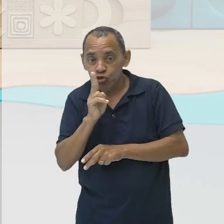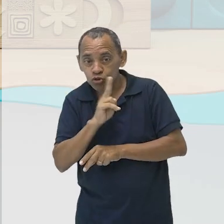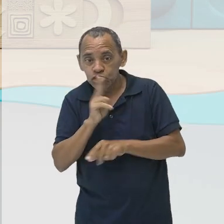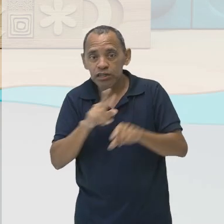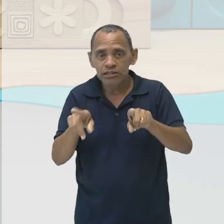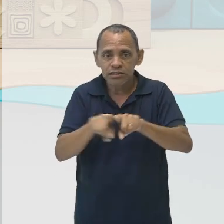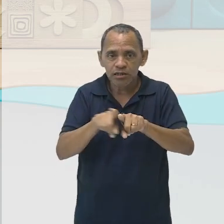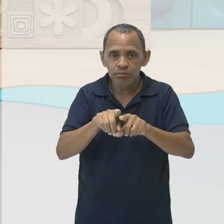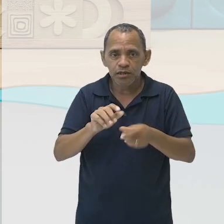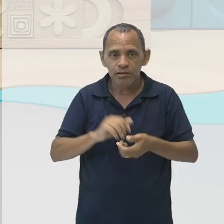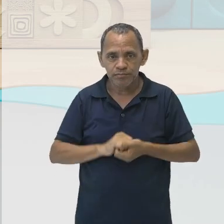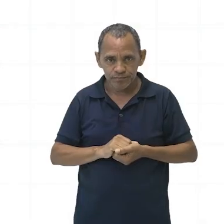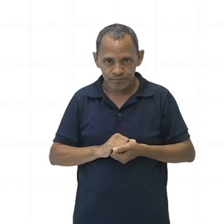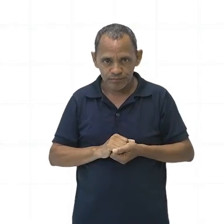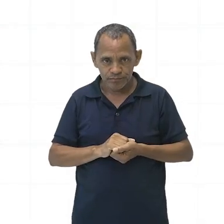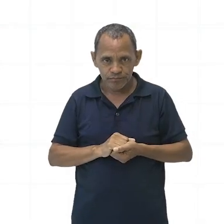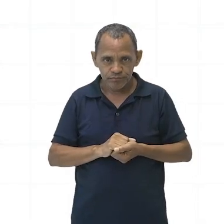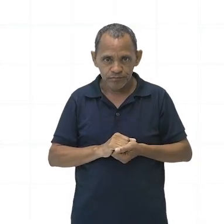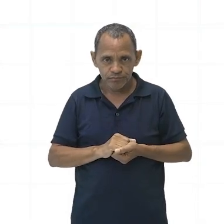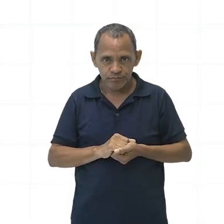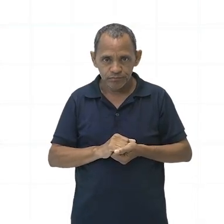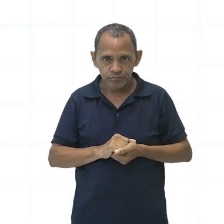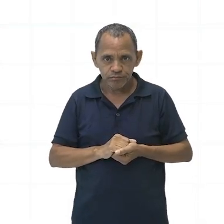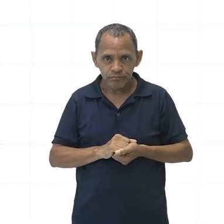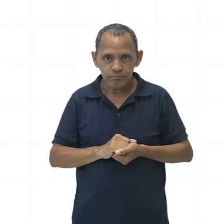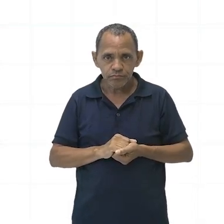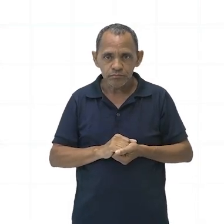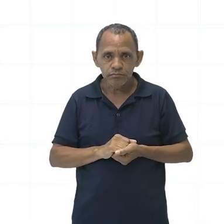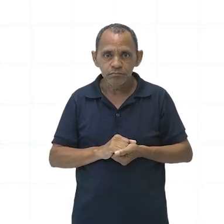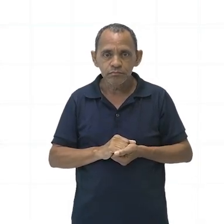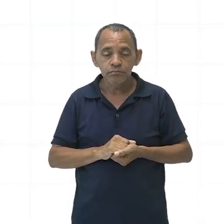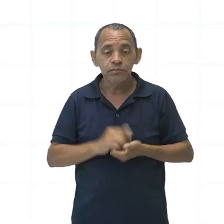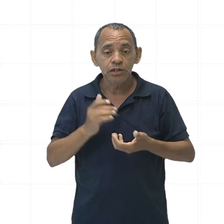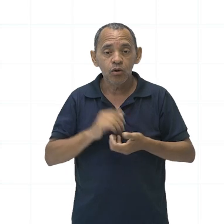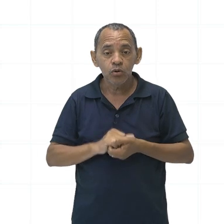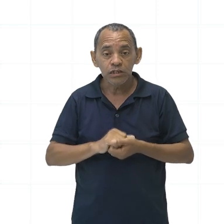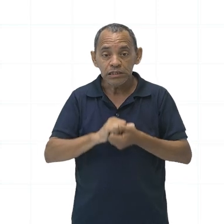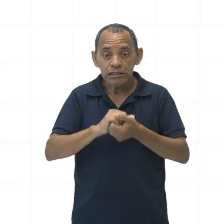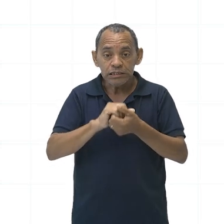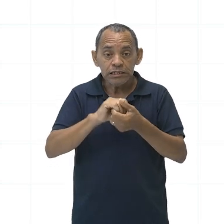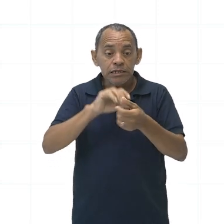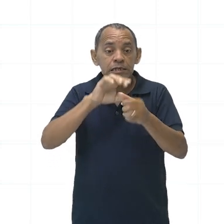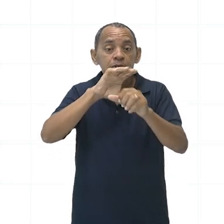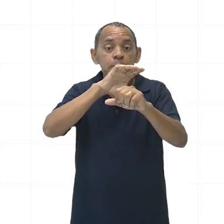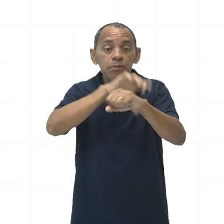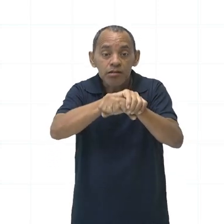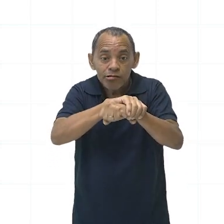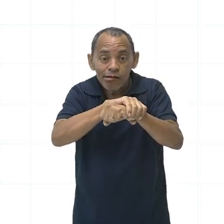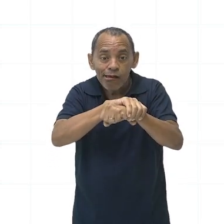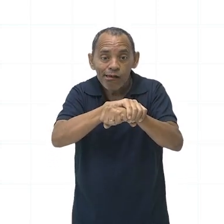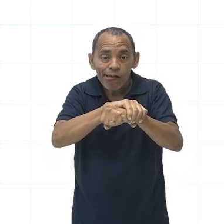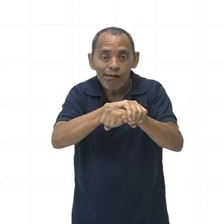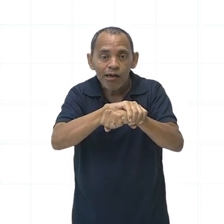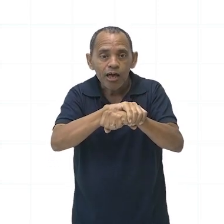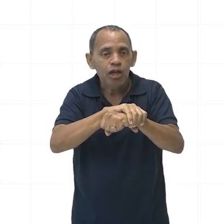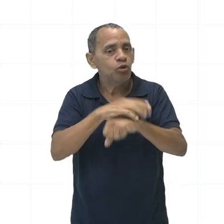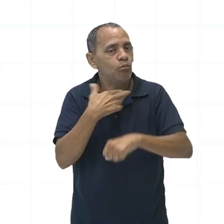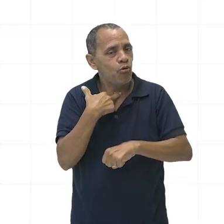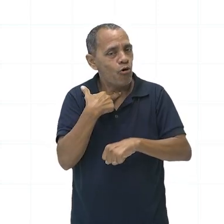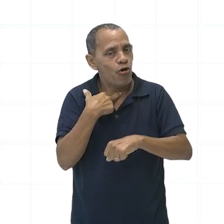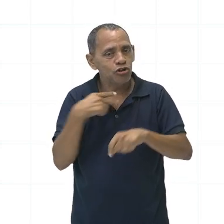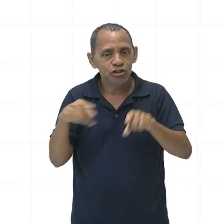não fazer durante a crise. Vamos lá. Não segure a vítima, não impeça os movimentos da